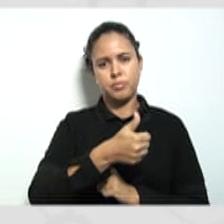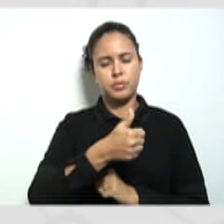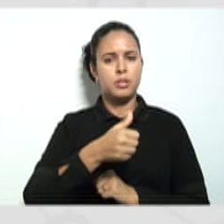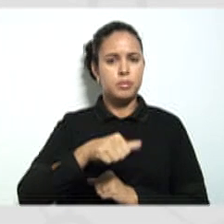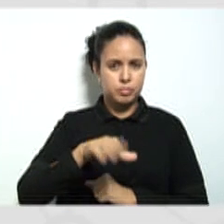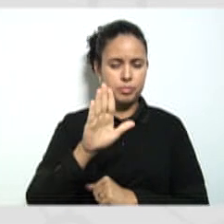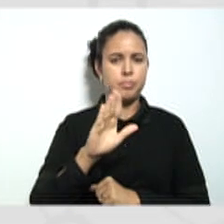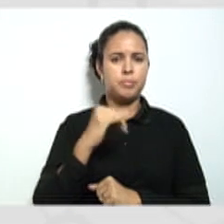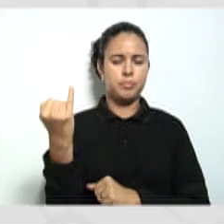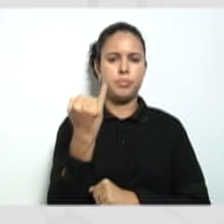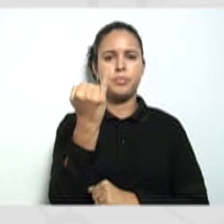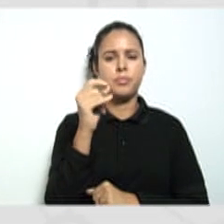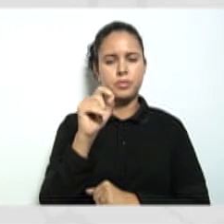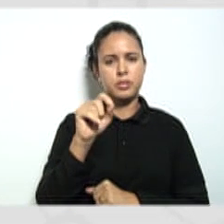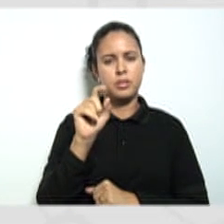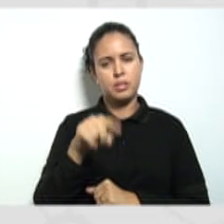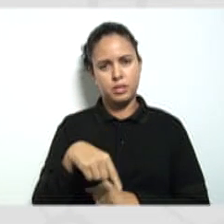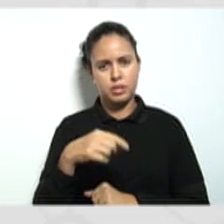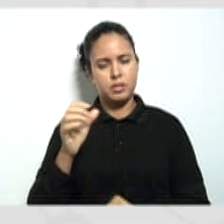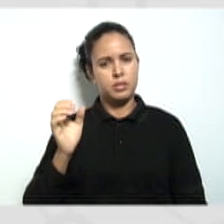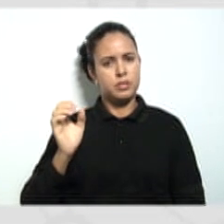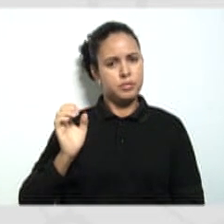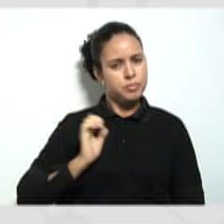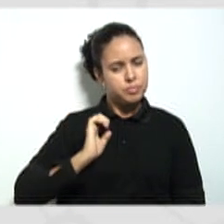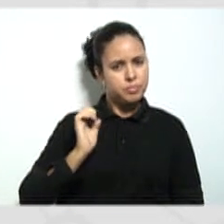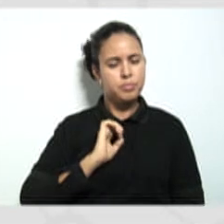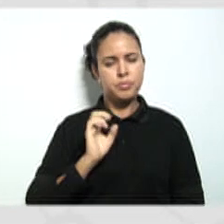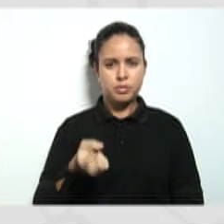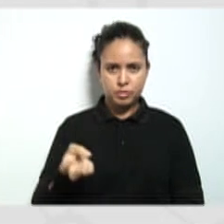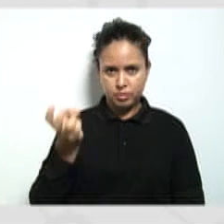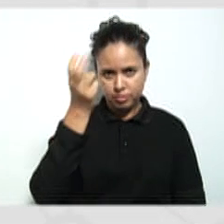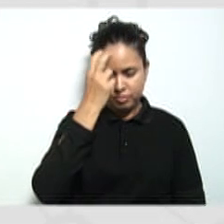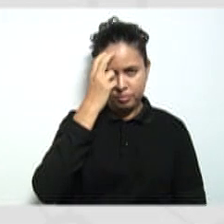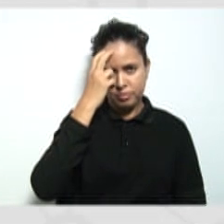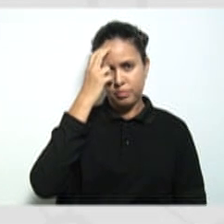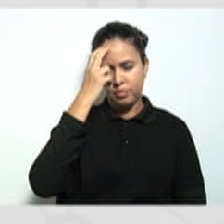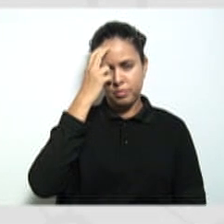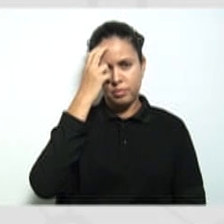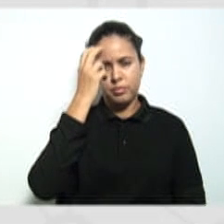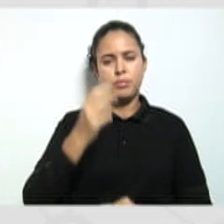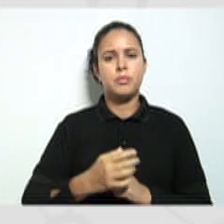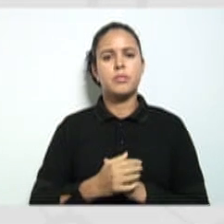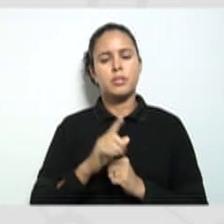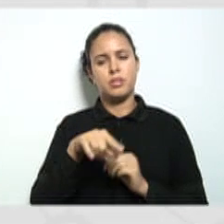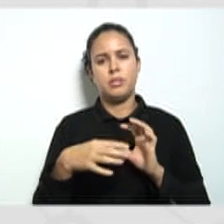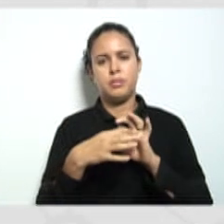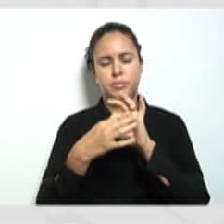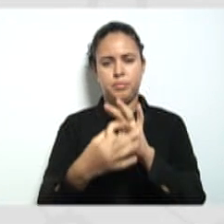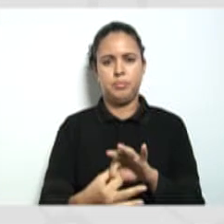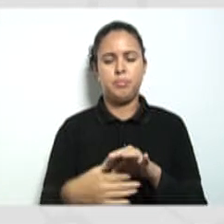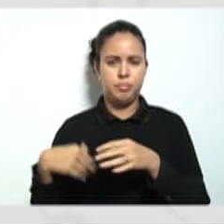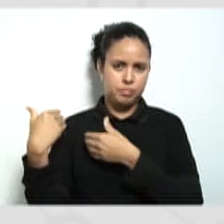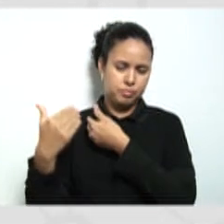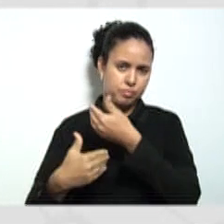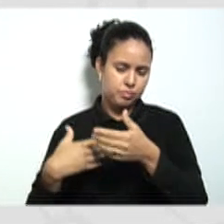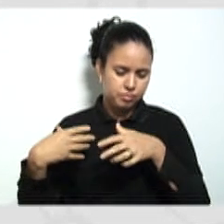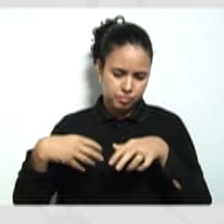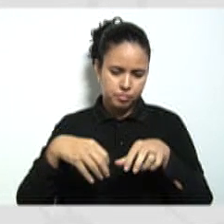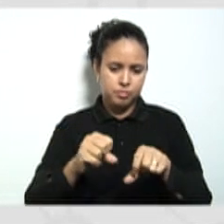importantes, a riqueza cultural seria um ponto importantíssimo, né, ligado ao processo de ocupação